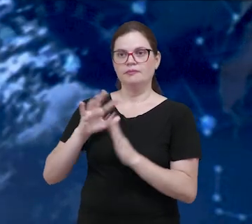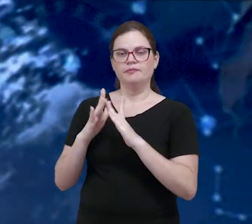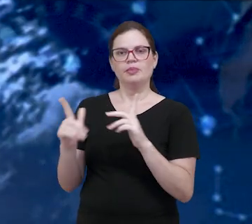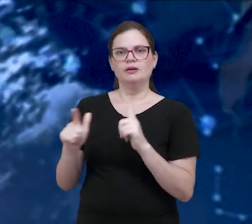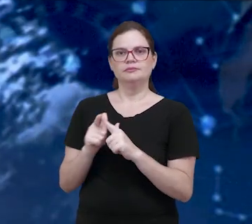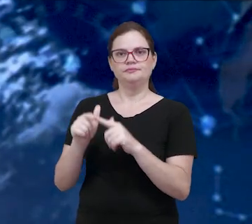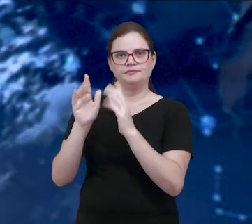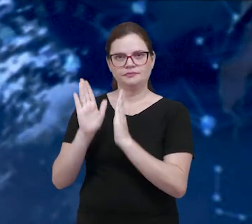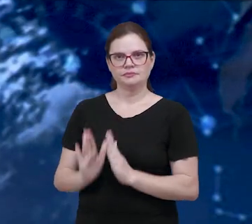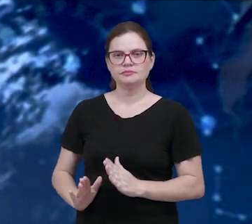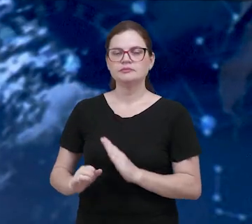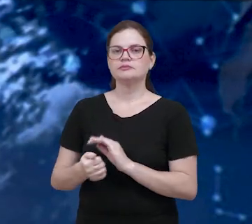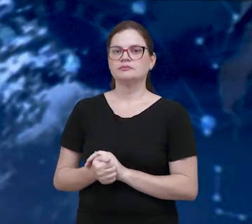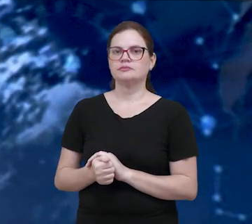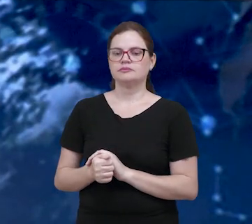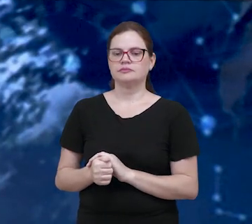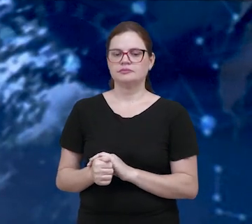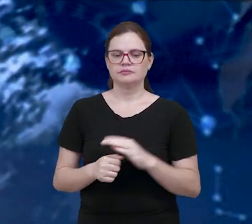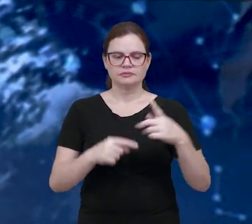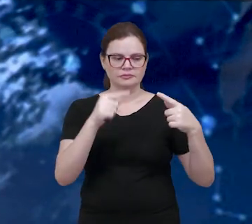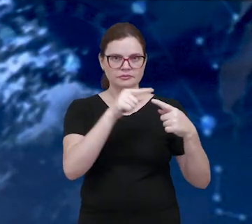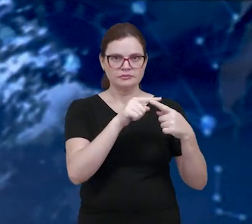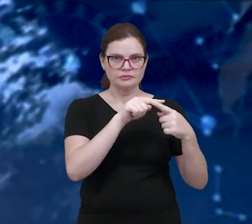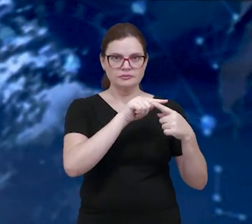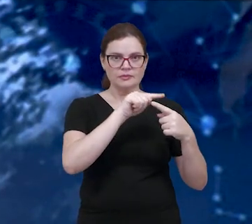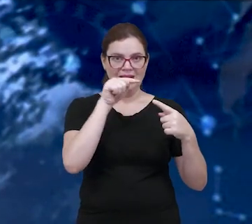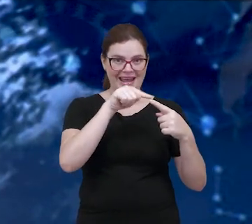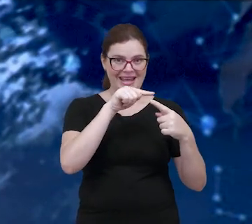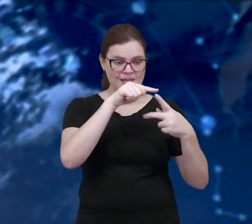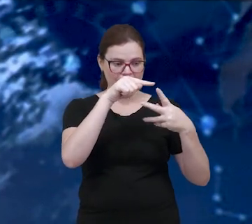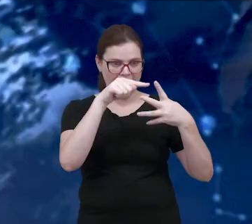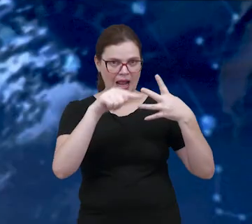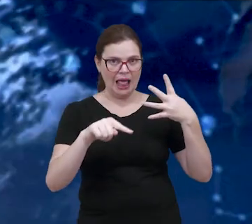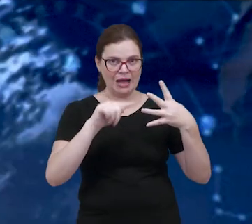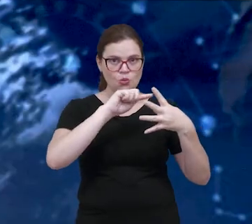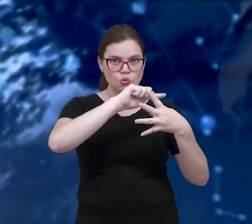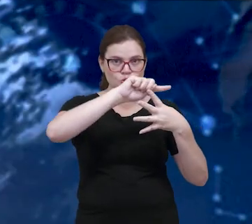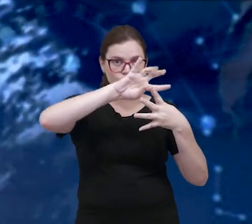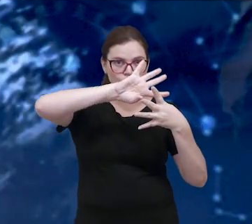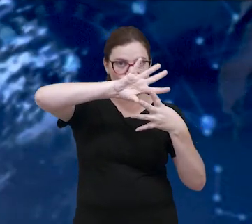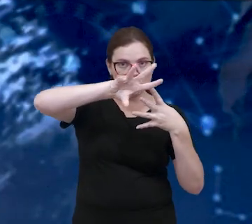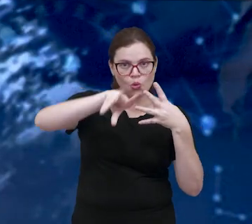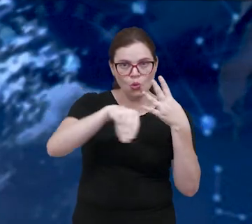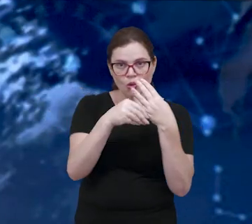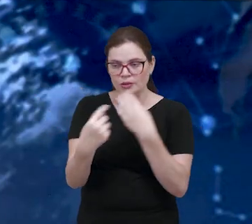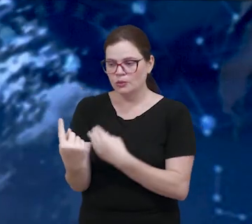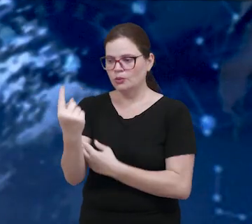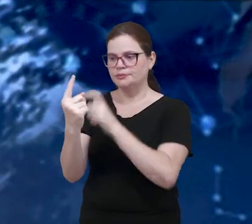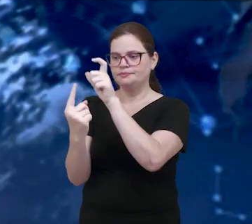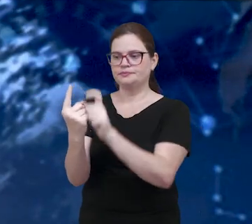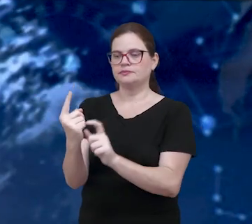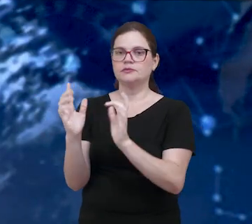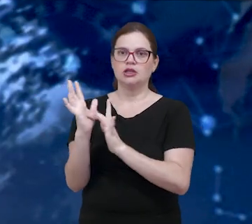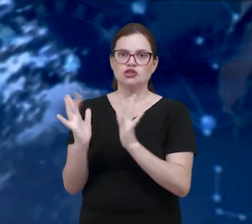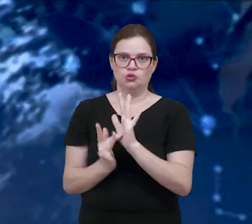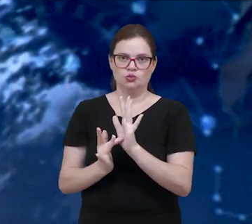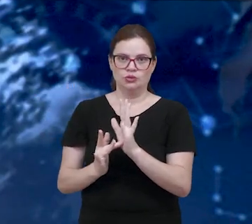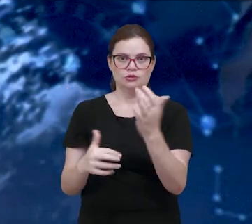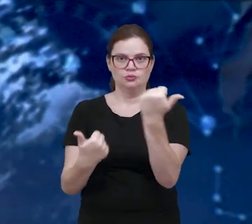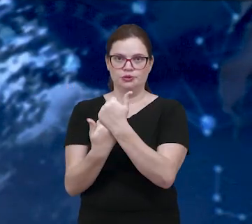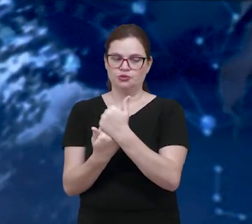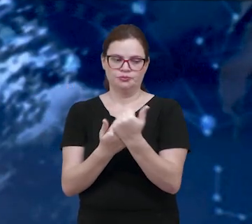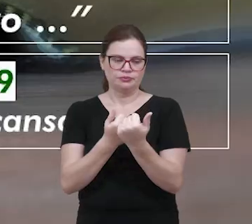toda essa situação que tinha no Velho Testamento, Jesus veio substituir. Então veja só, Jesus falou em